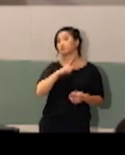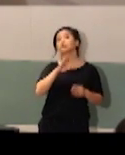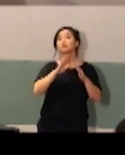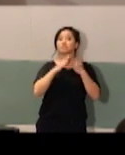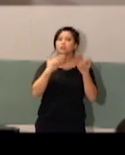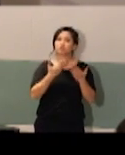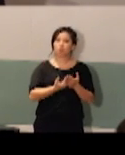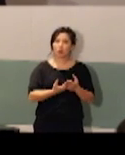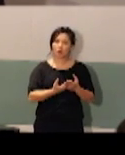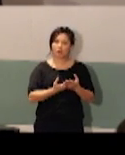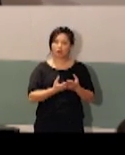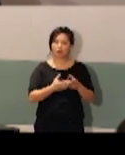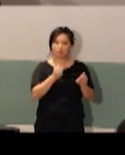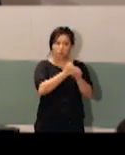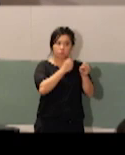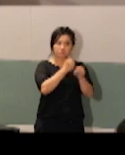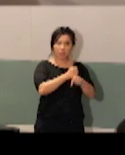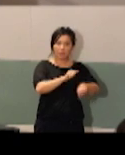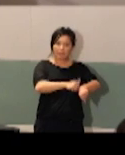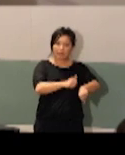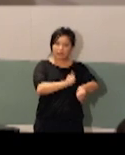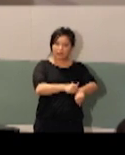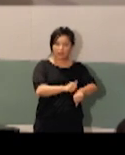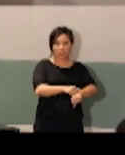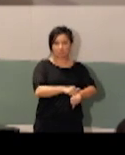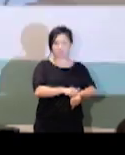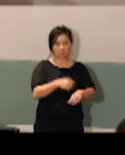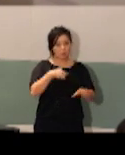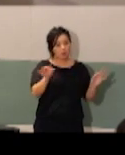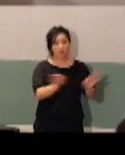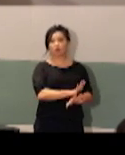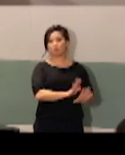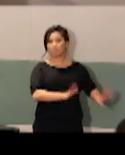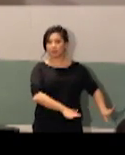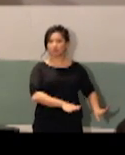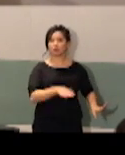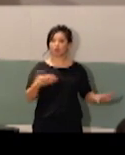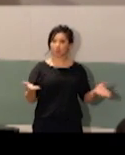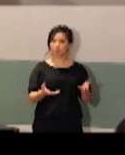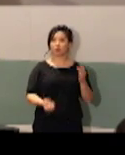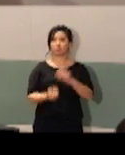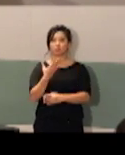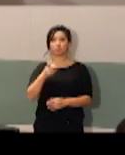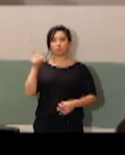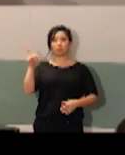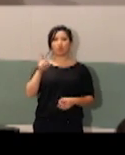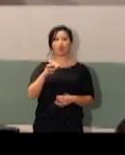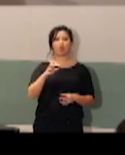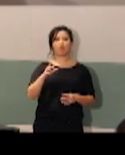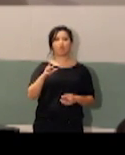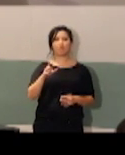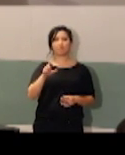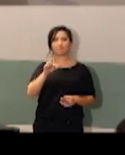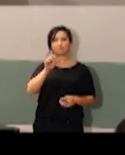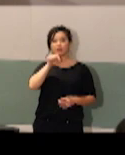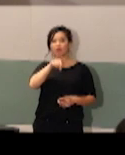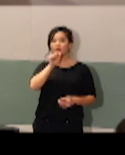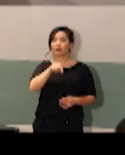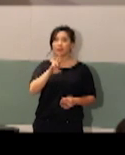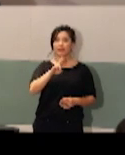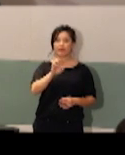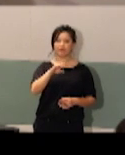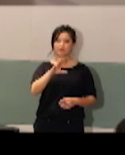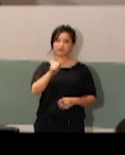já acabei com isso e hoje tem uma escola em tempo integral maravilhosa no Recanto das Gemas. Foi justamente